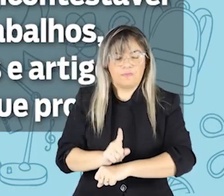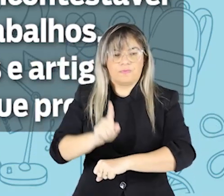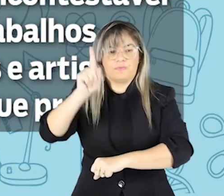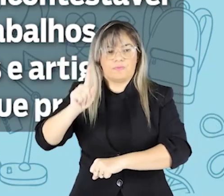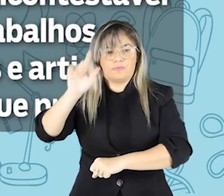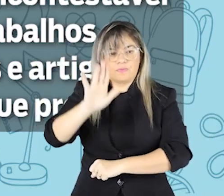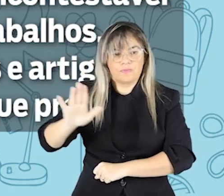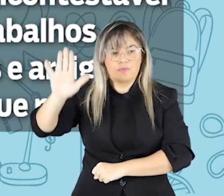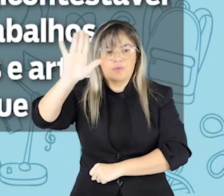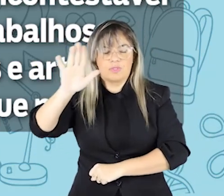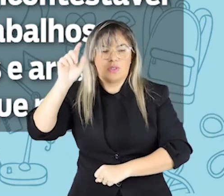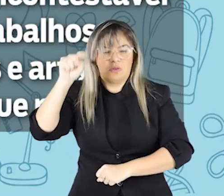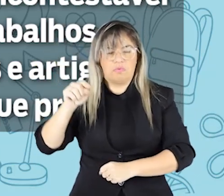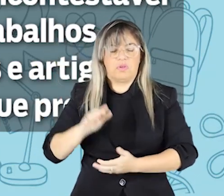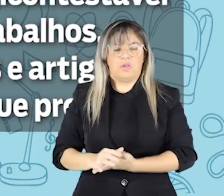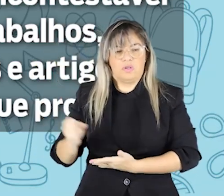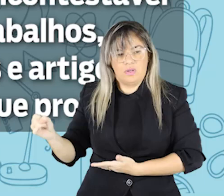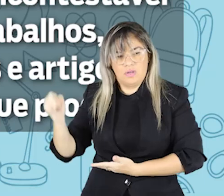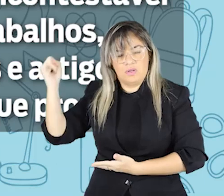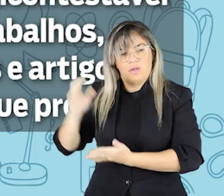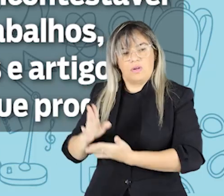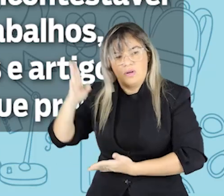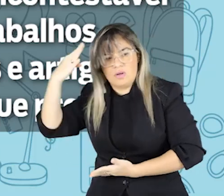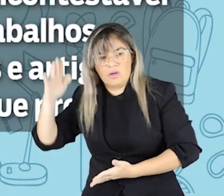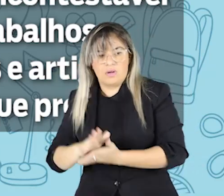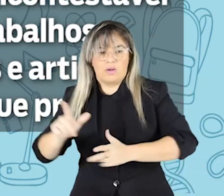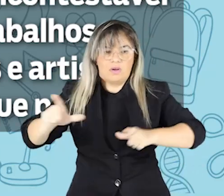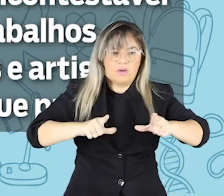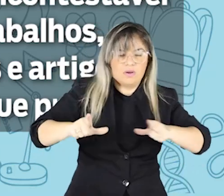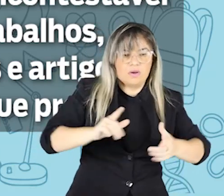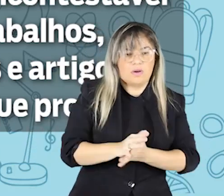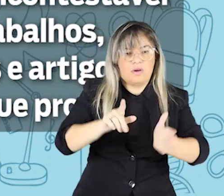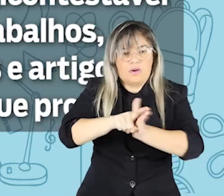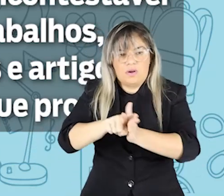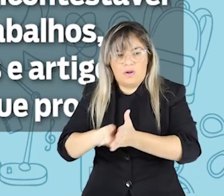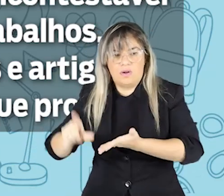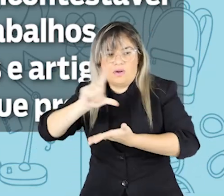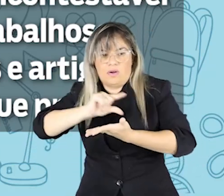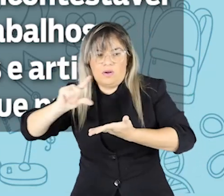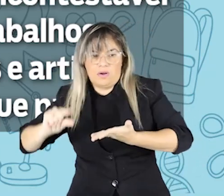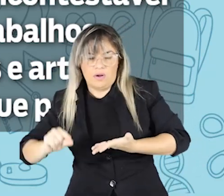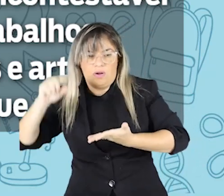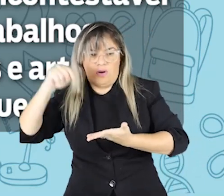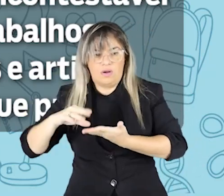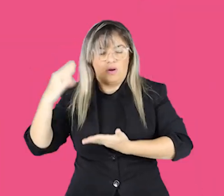foi incontestável pelos trabalhos, pesquisas e artigos científicos que produziu.